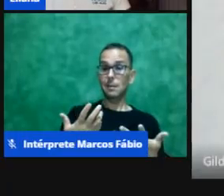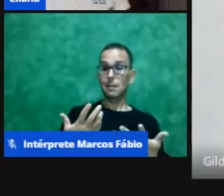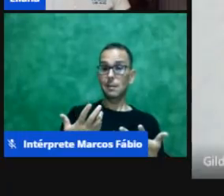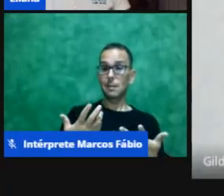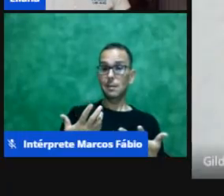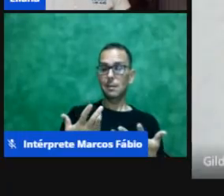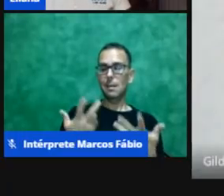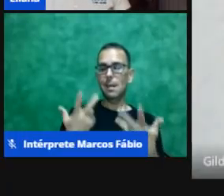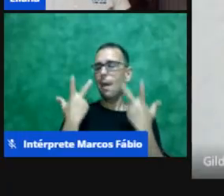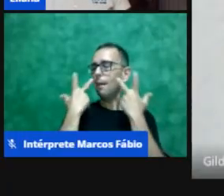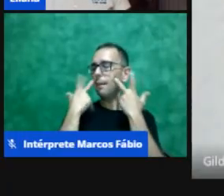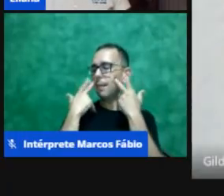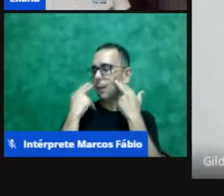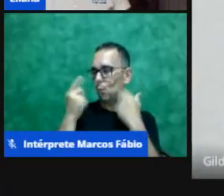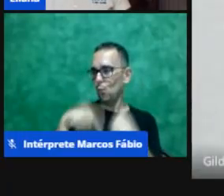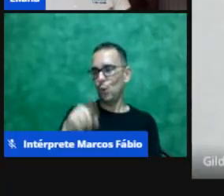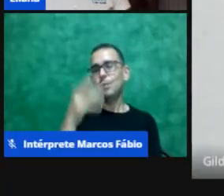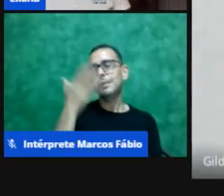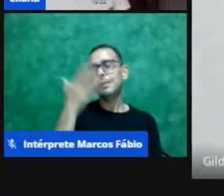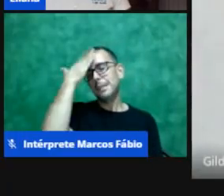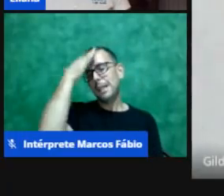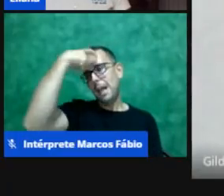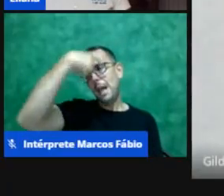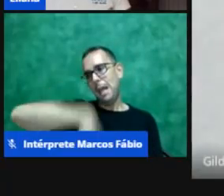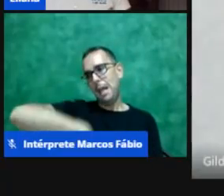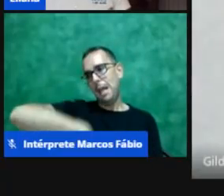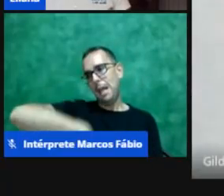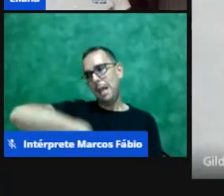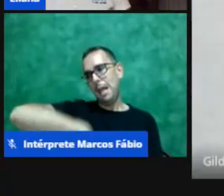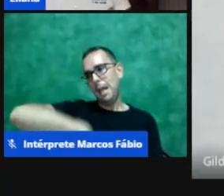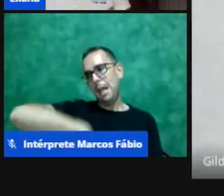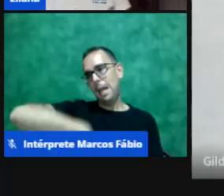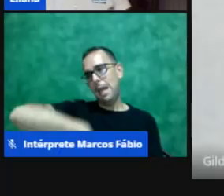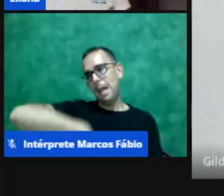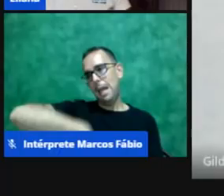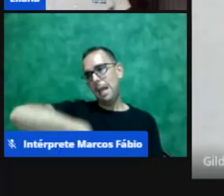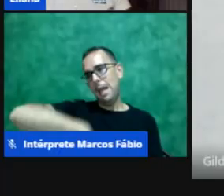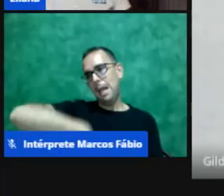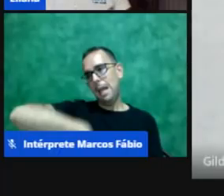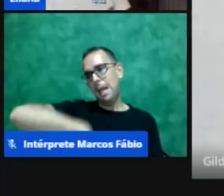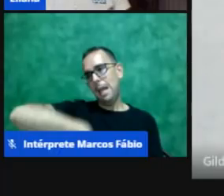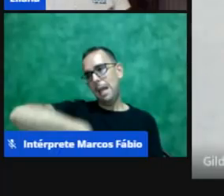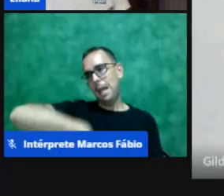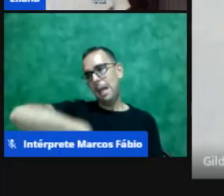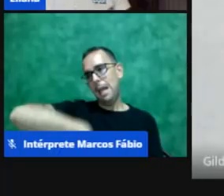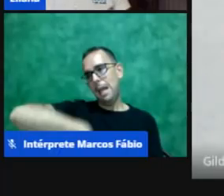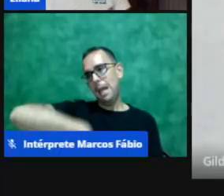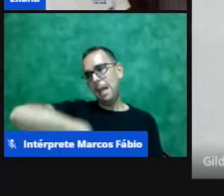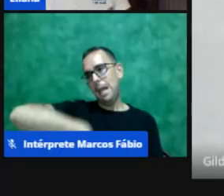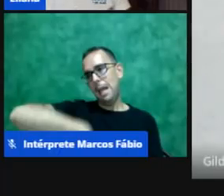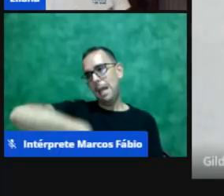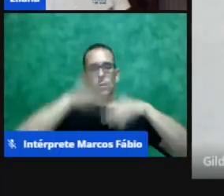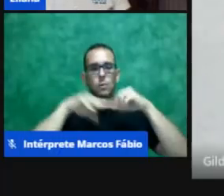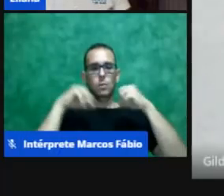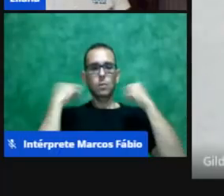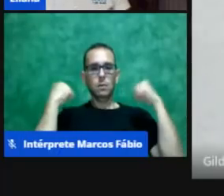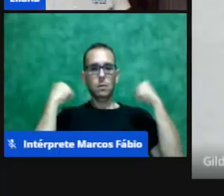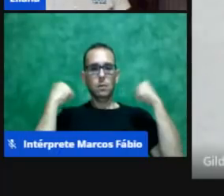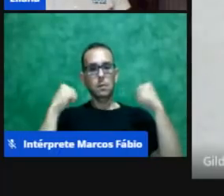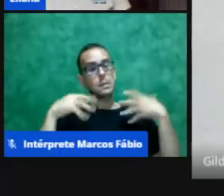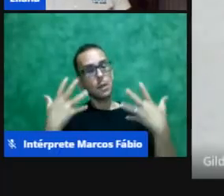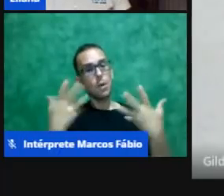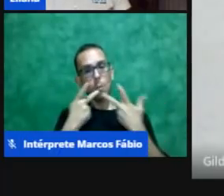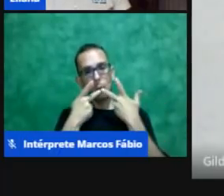mais tranquilo, sabe do jeito que eu sou, né? E pelo amor que eu tenho à profissão de educação física para fazer o melhor. Então,